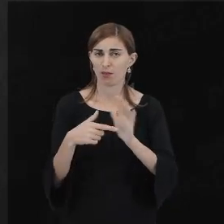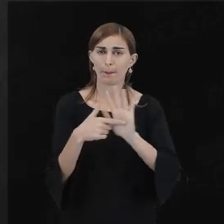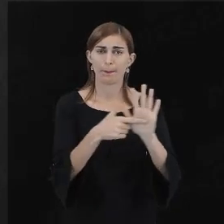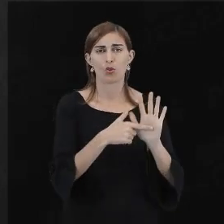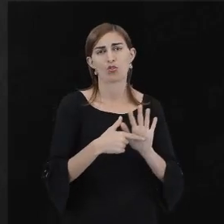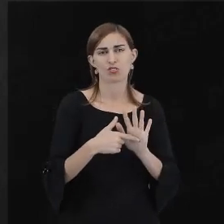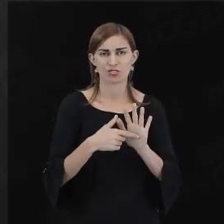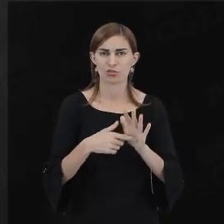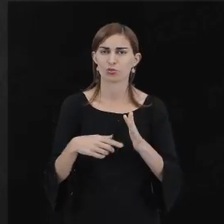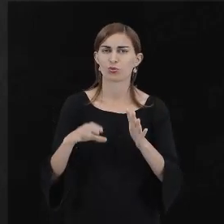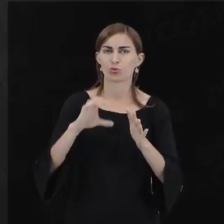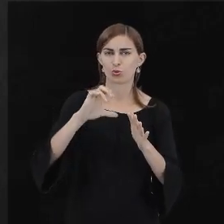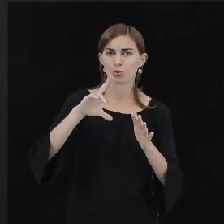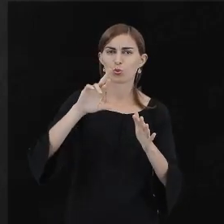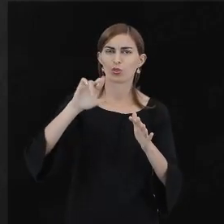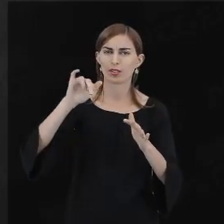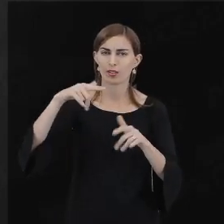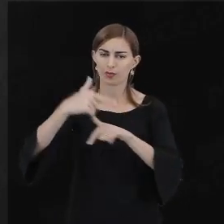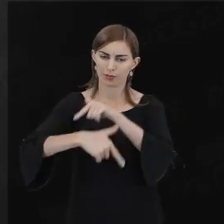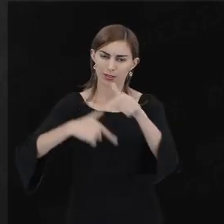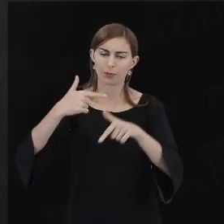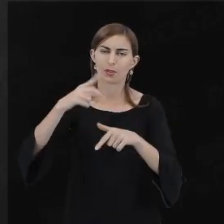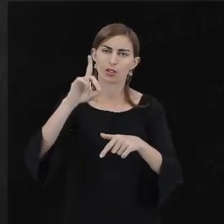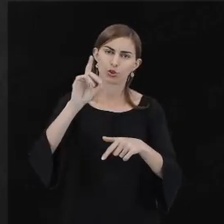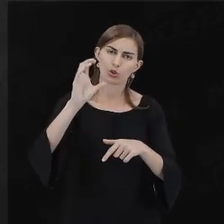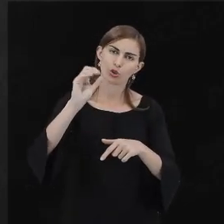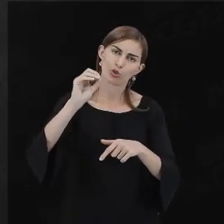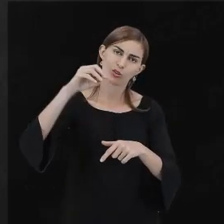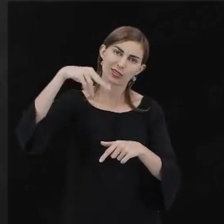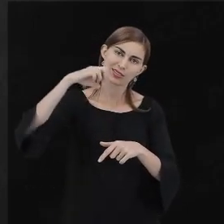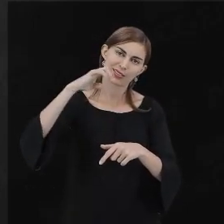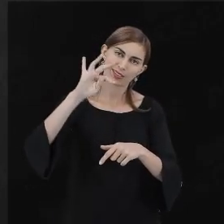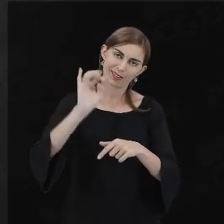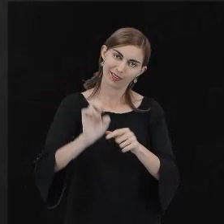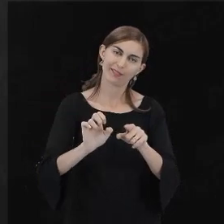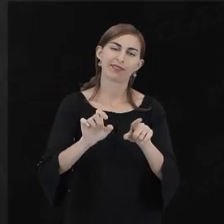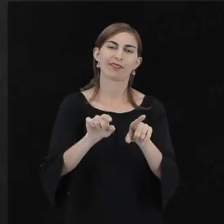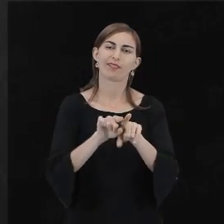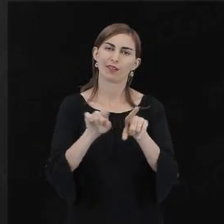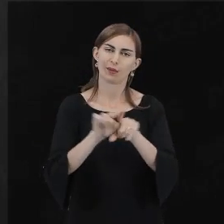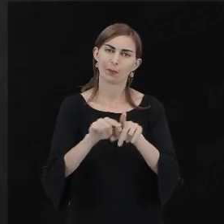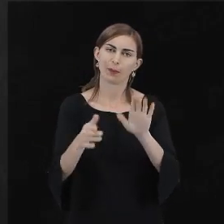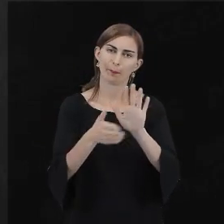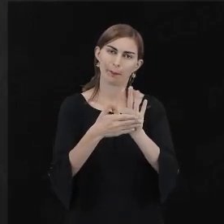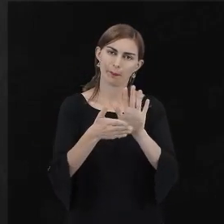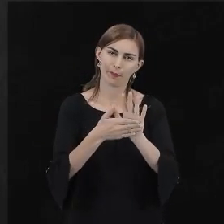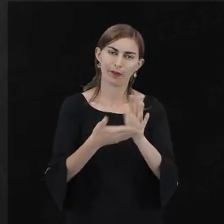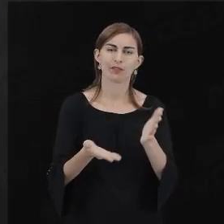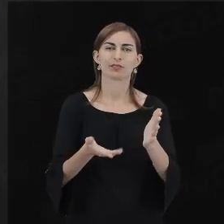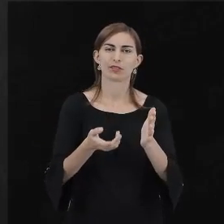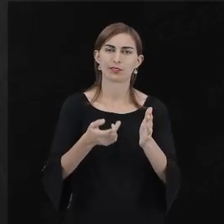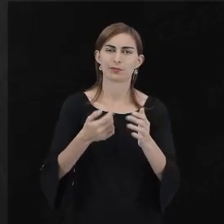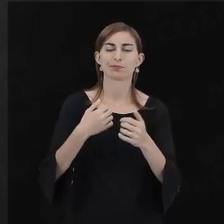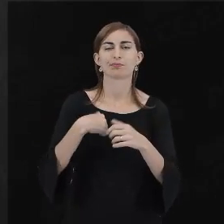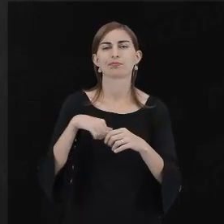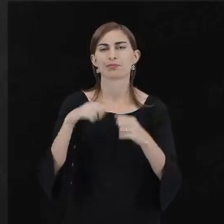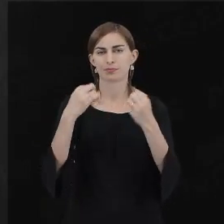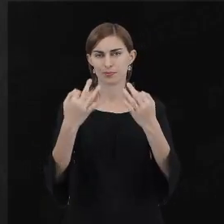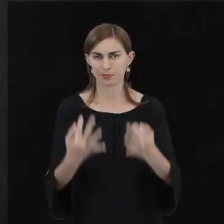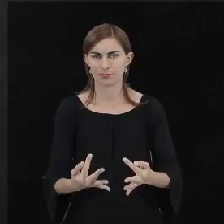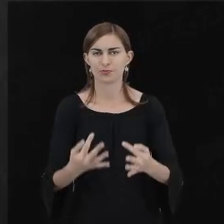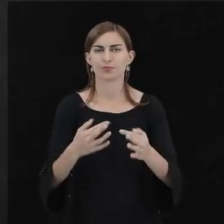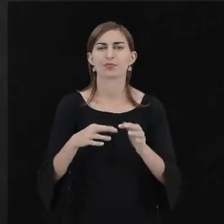políticas curriculares, no trabalho docente e se tornado também uma pauta de alarde midiático,